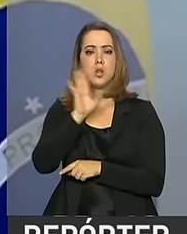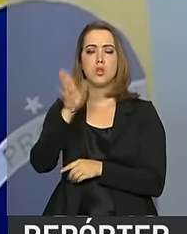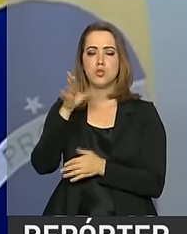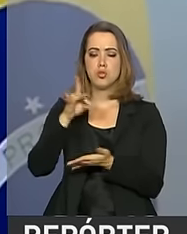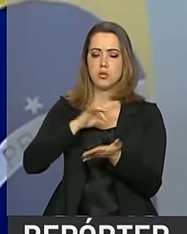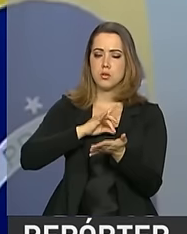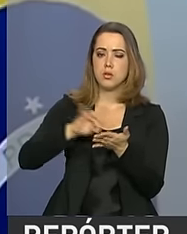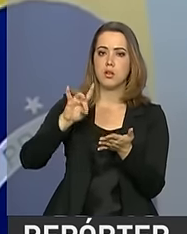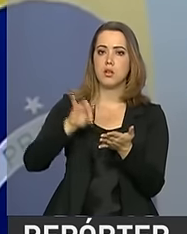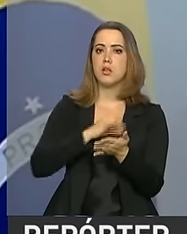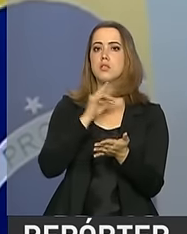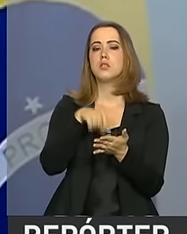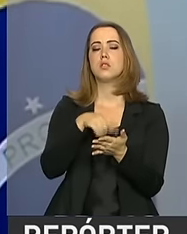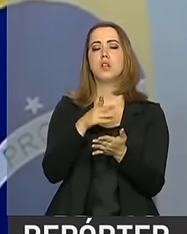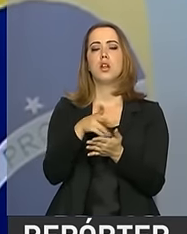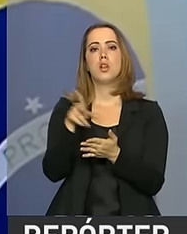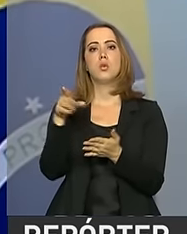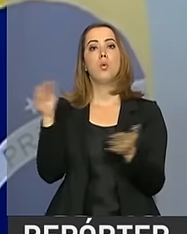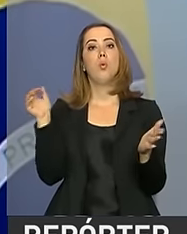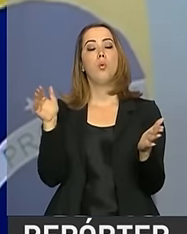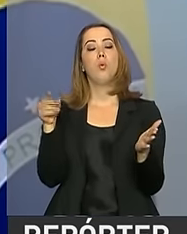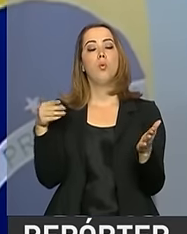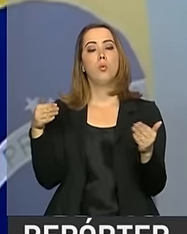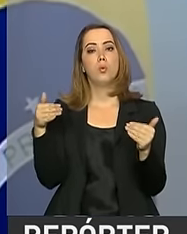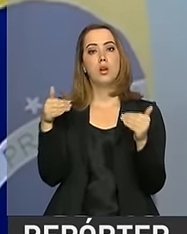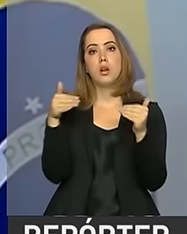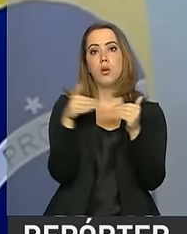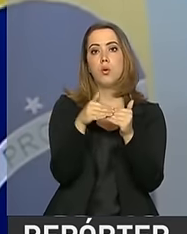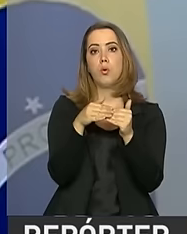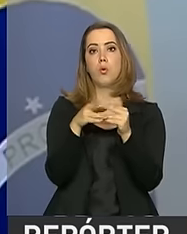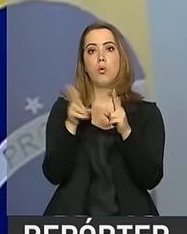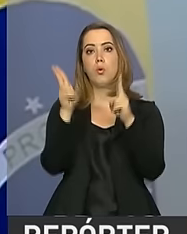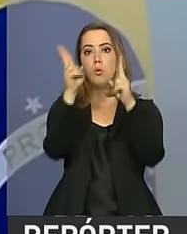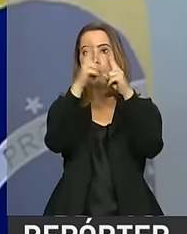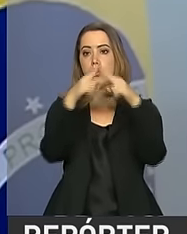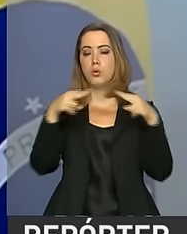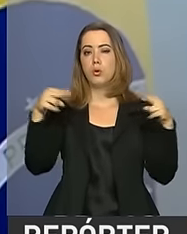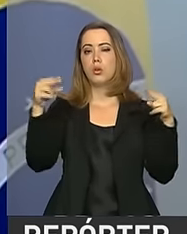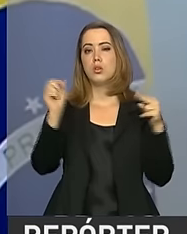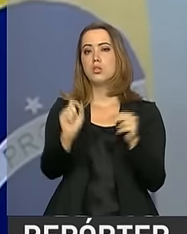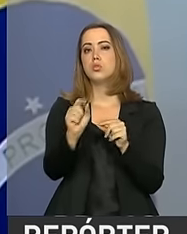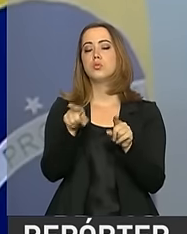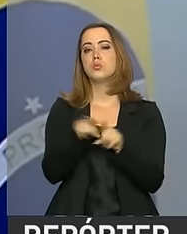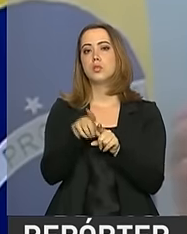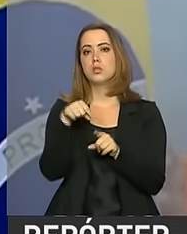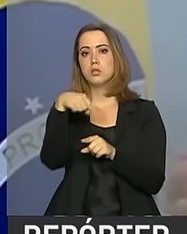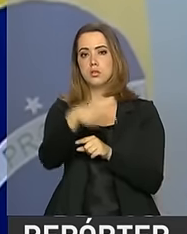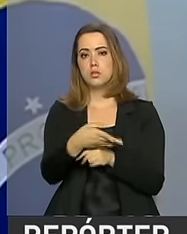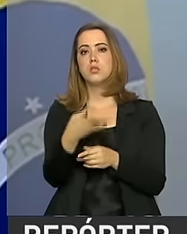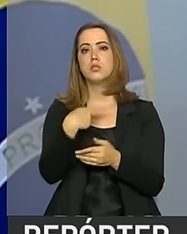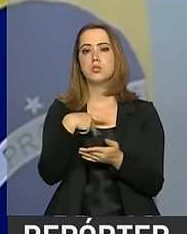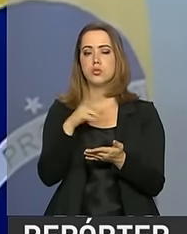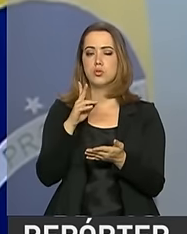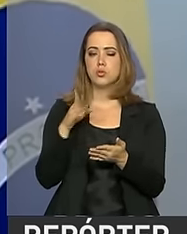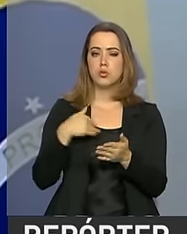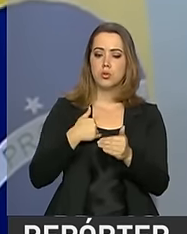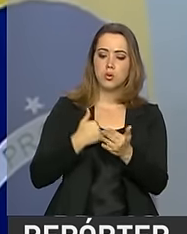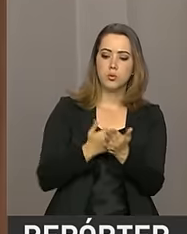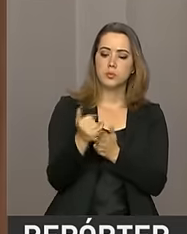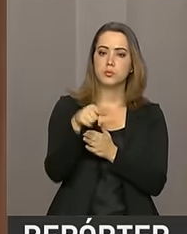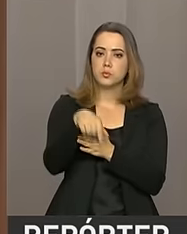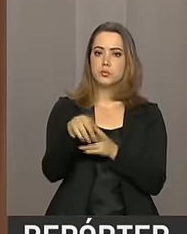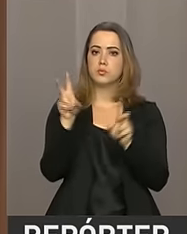assinando, comuniquei que agora eu farei o depósito dessa matéria logo agora no início dos trabalhos da